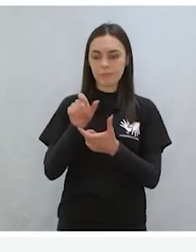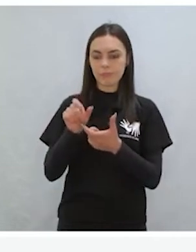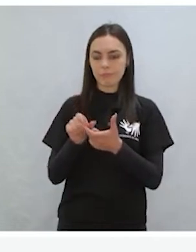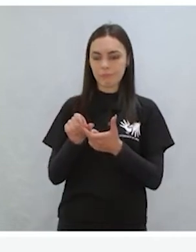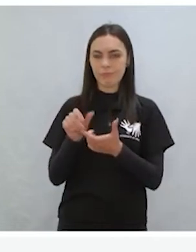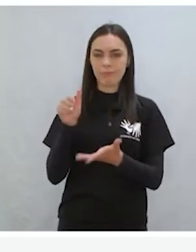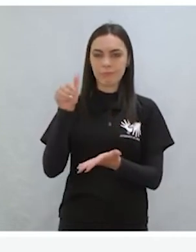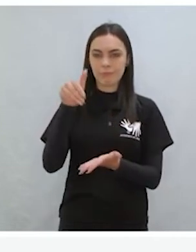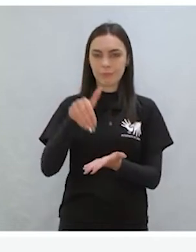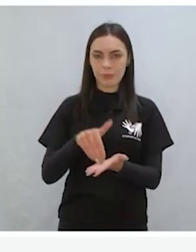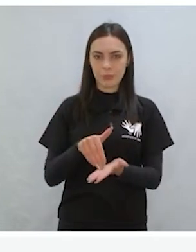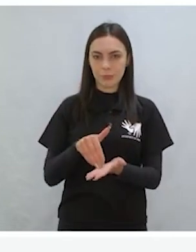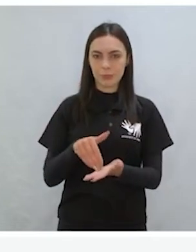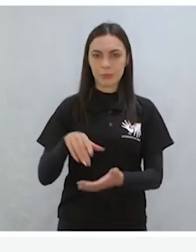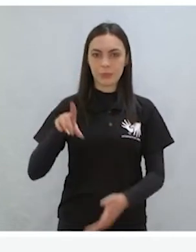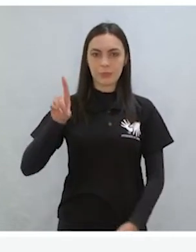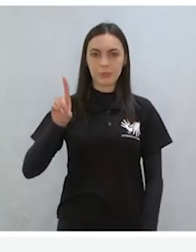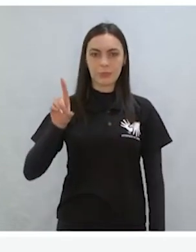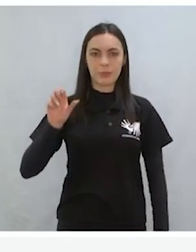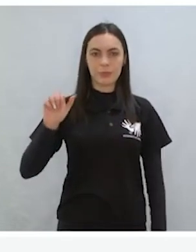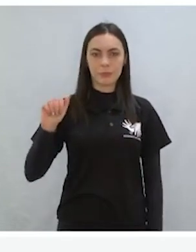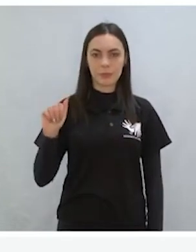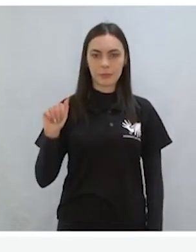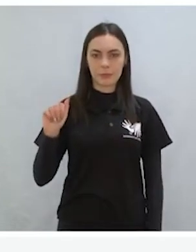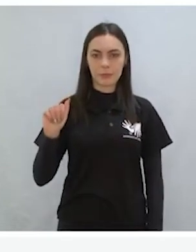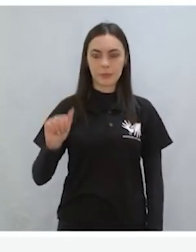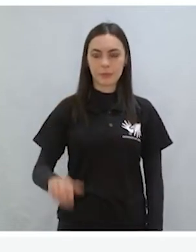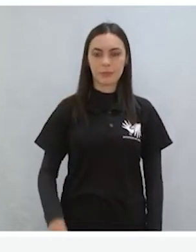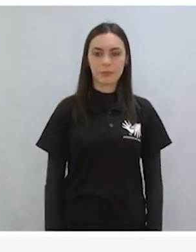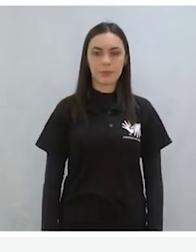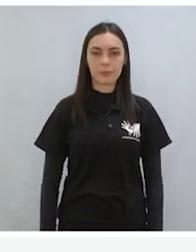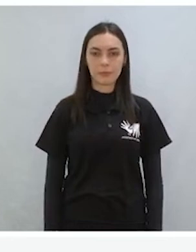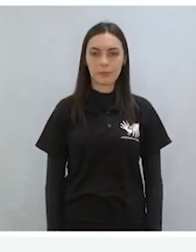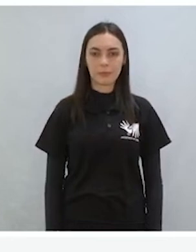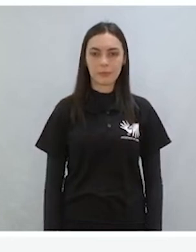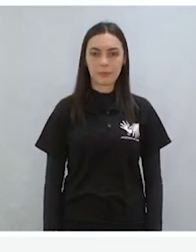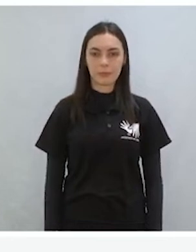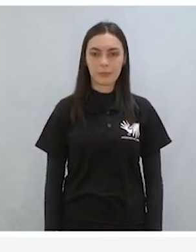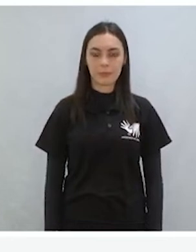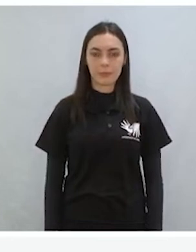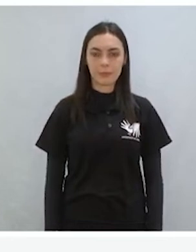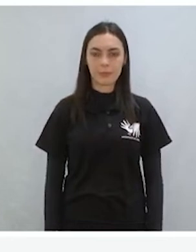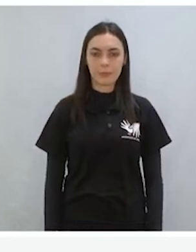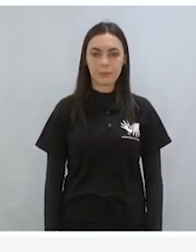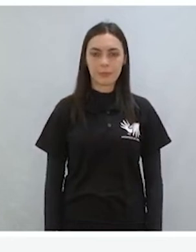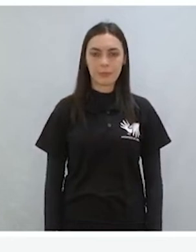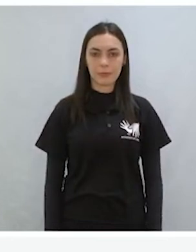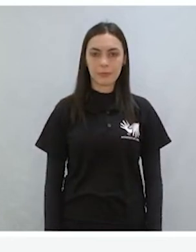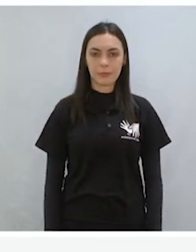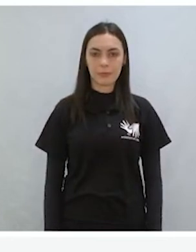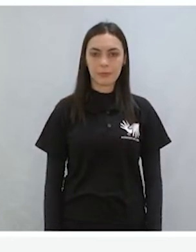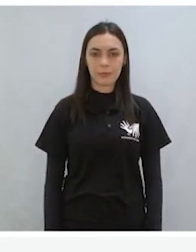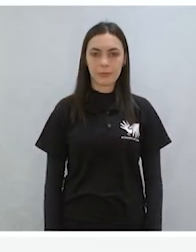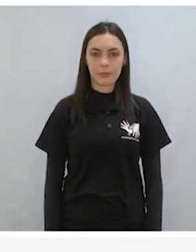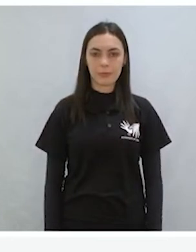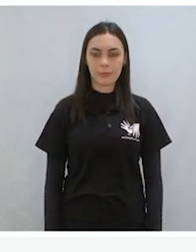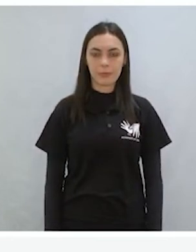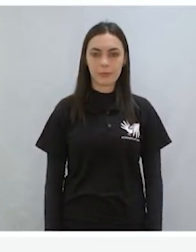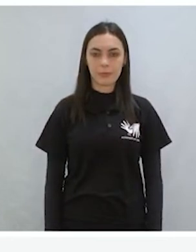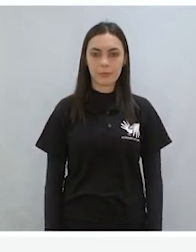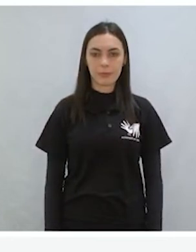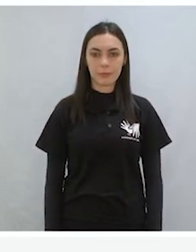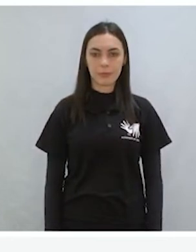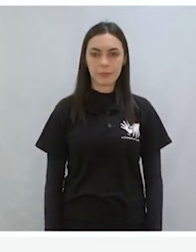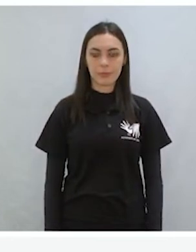A sílaba final da palavra fada é a sílaba da.